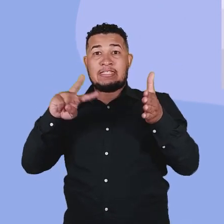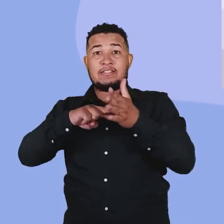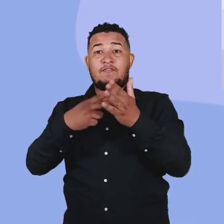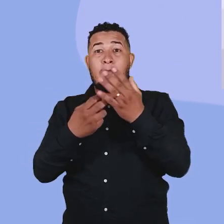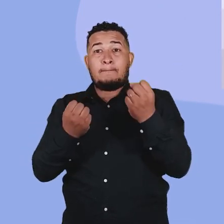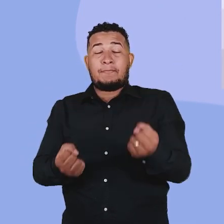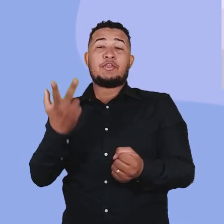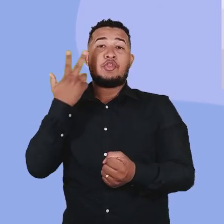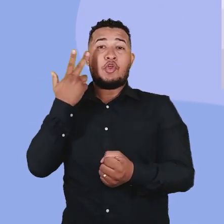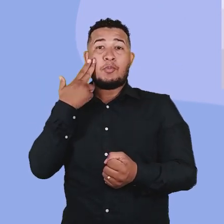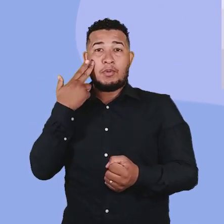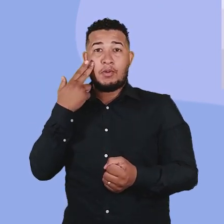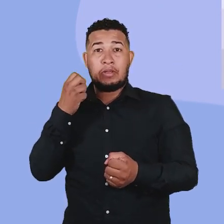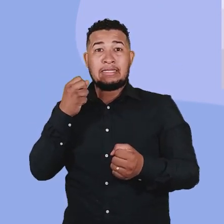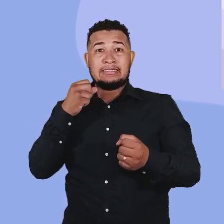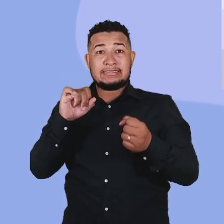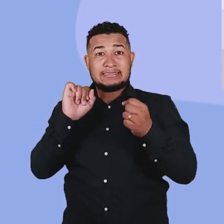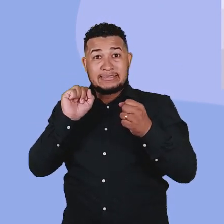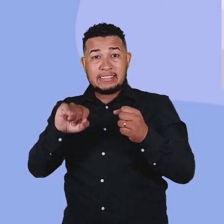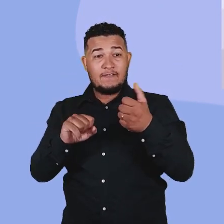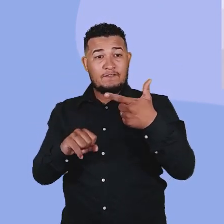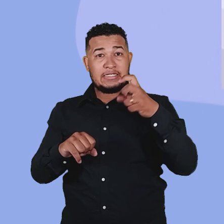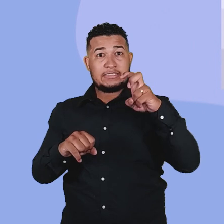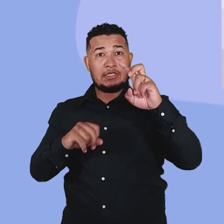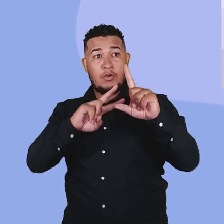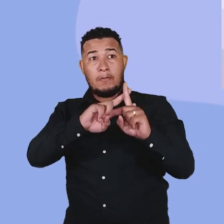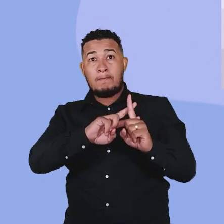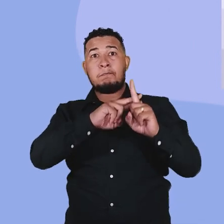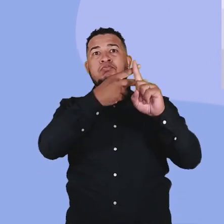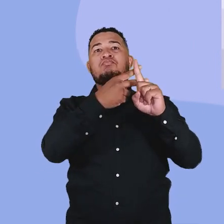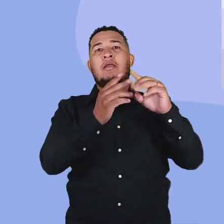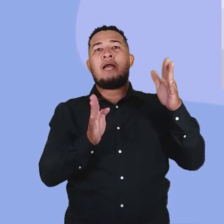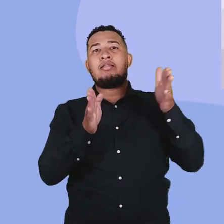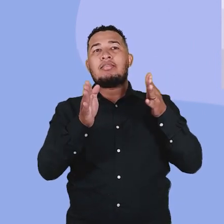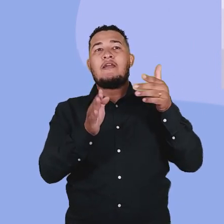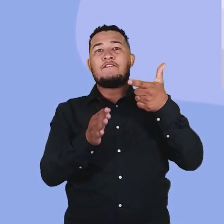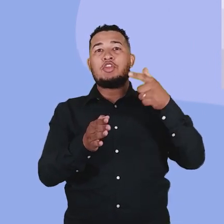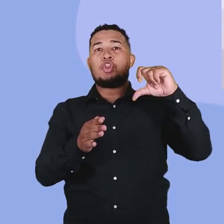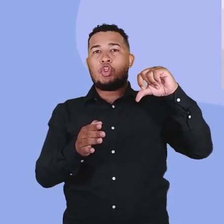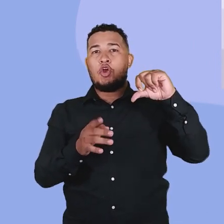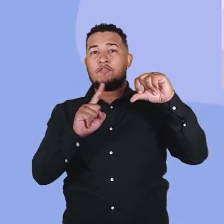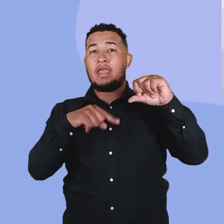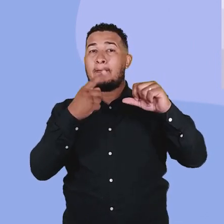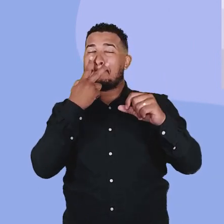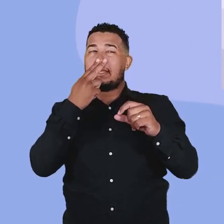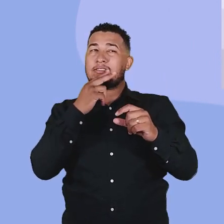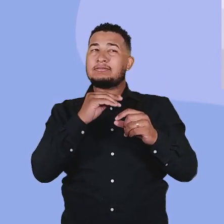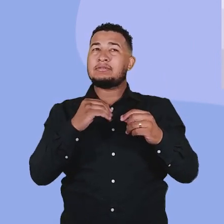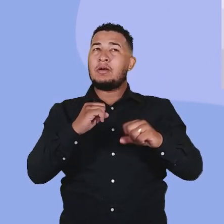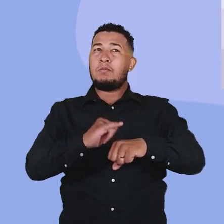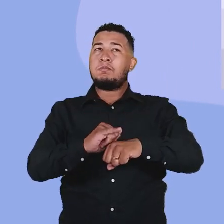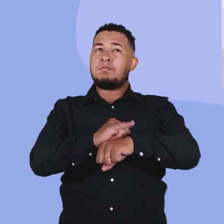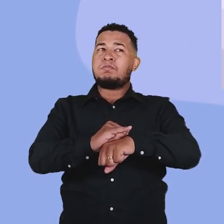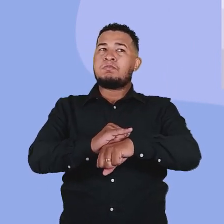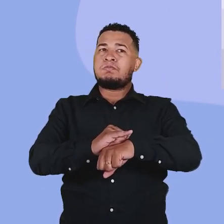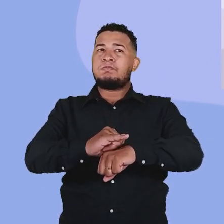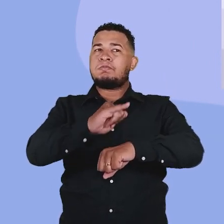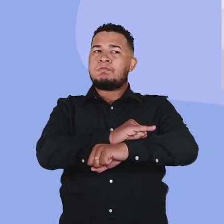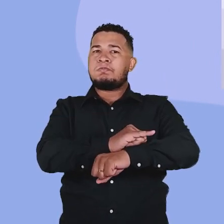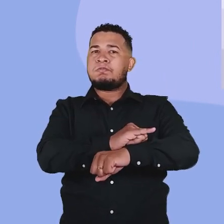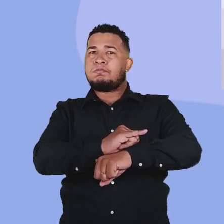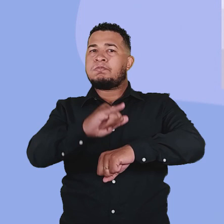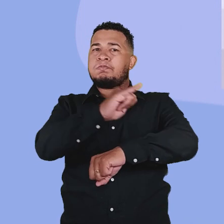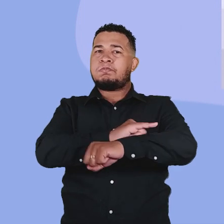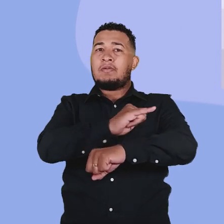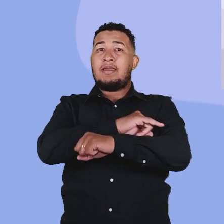normal. Se fosse dar o resultado a mais de 25, até 29,9 seria sobrepeso, obesidade